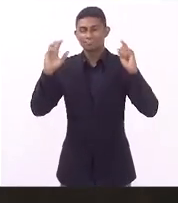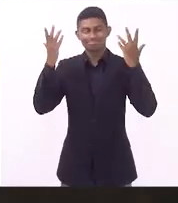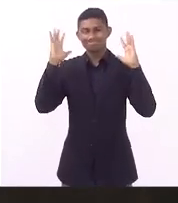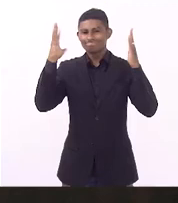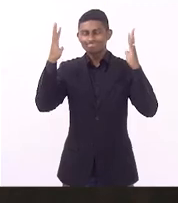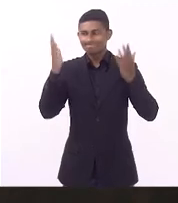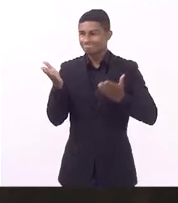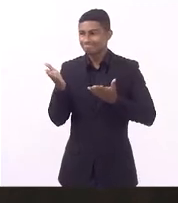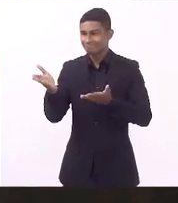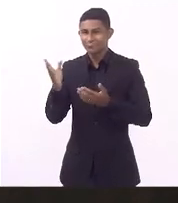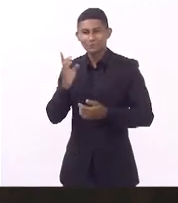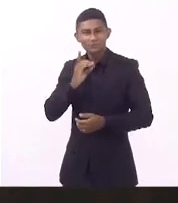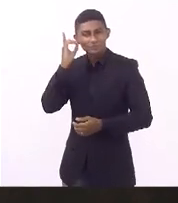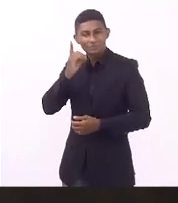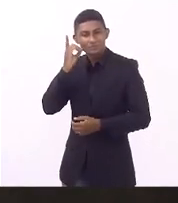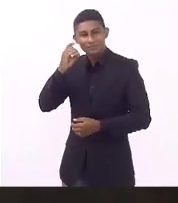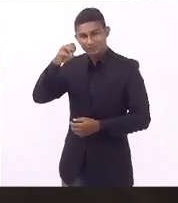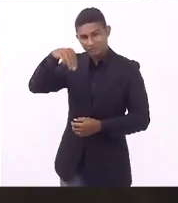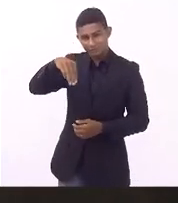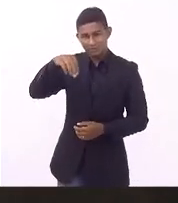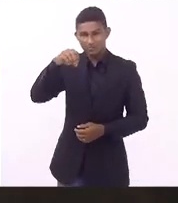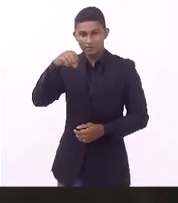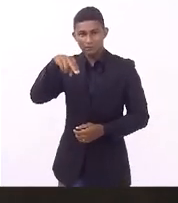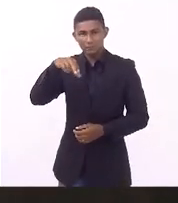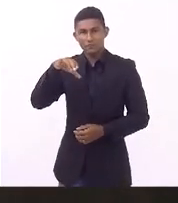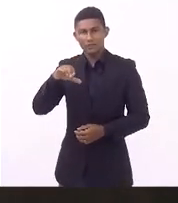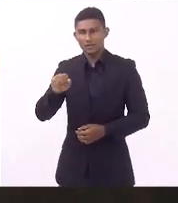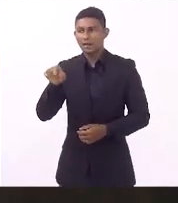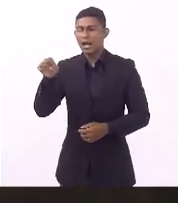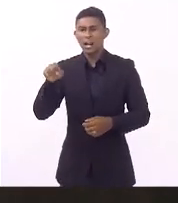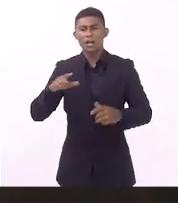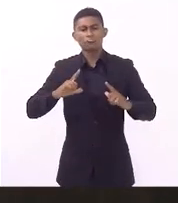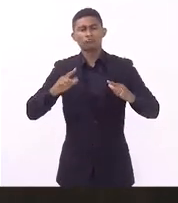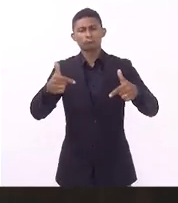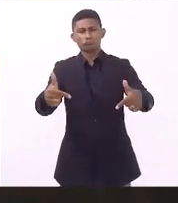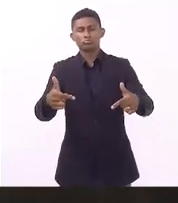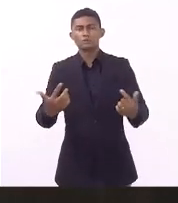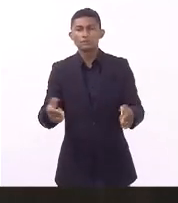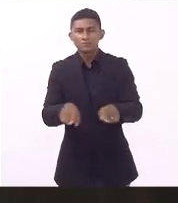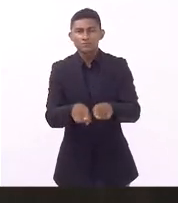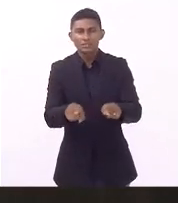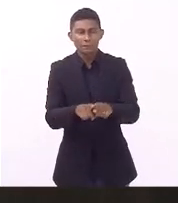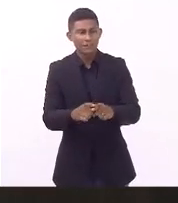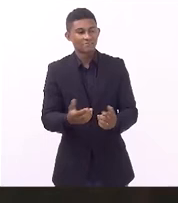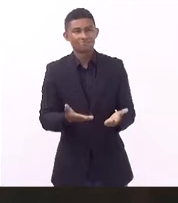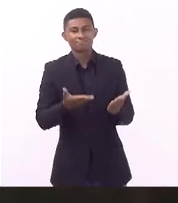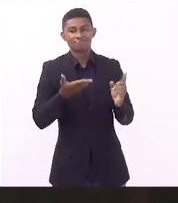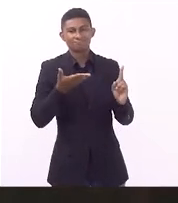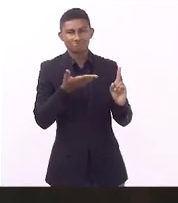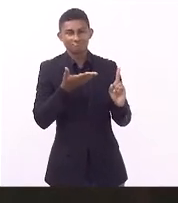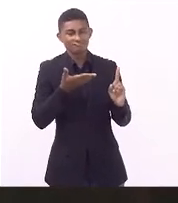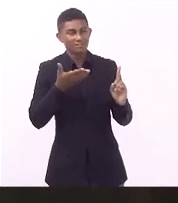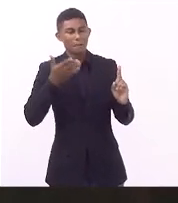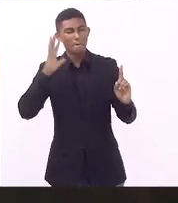Francisco pela iniciativa e parabenizando também nosso homenageado da